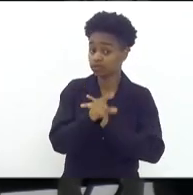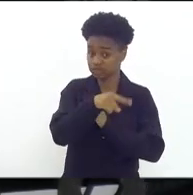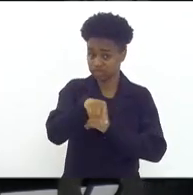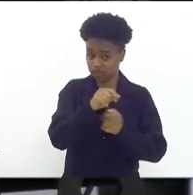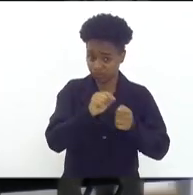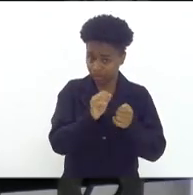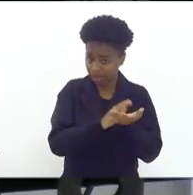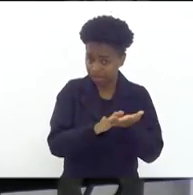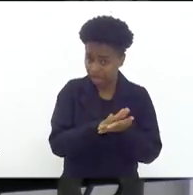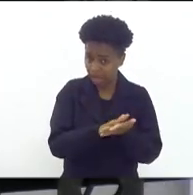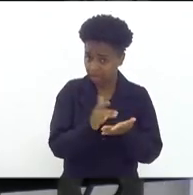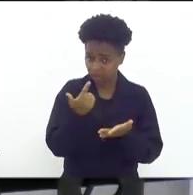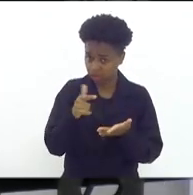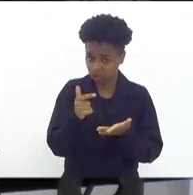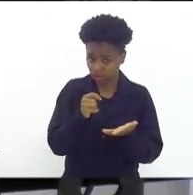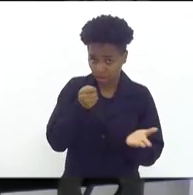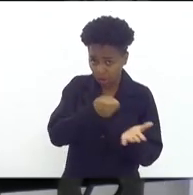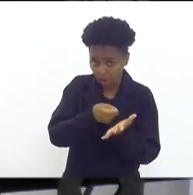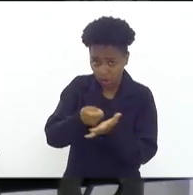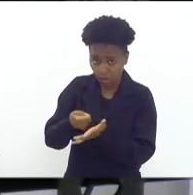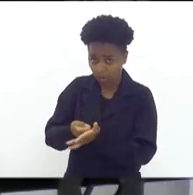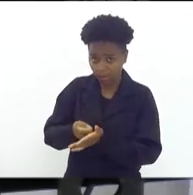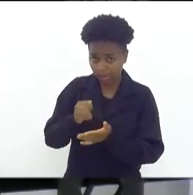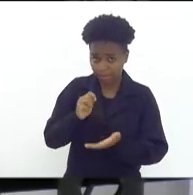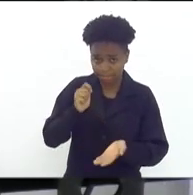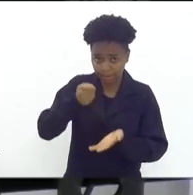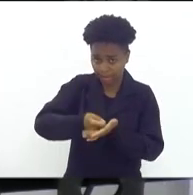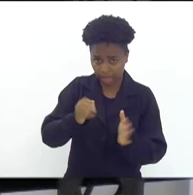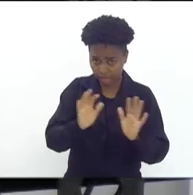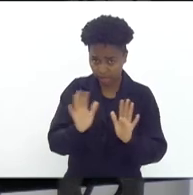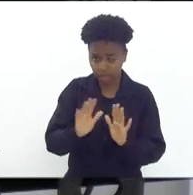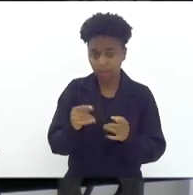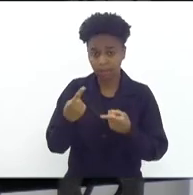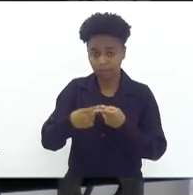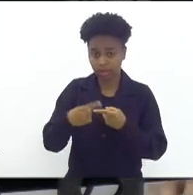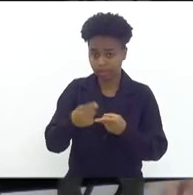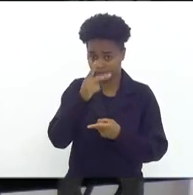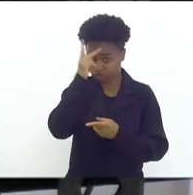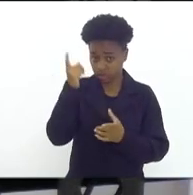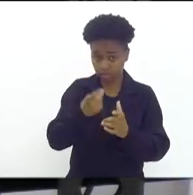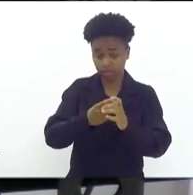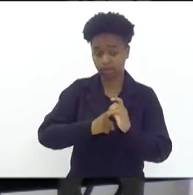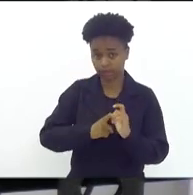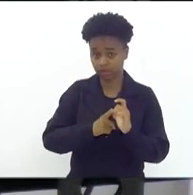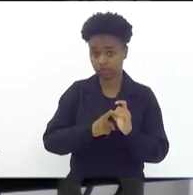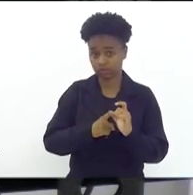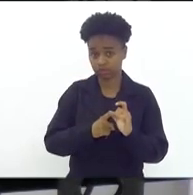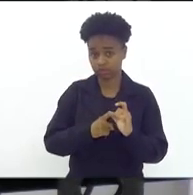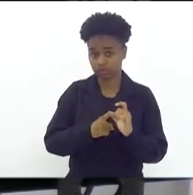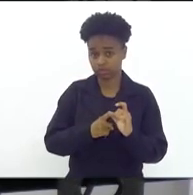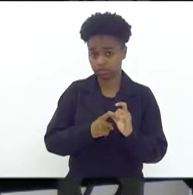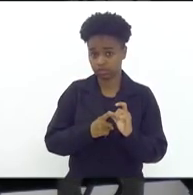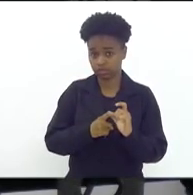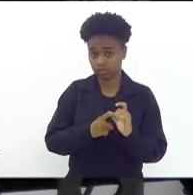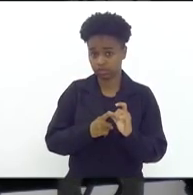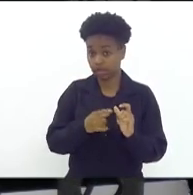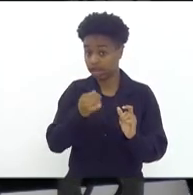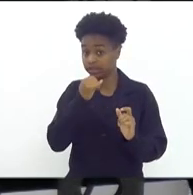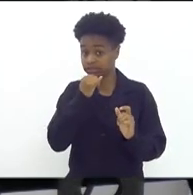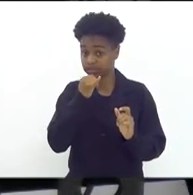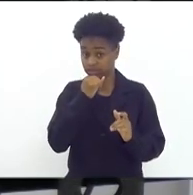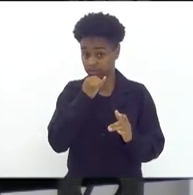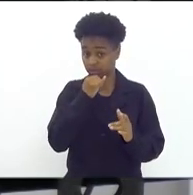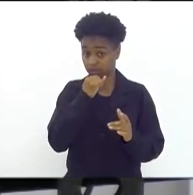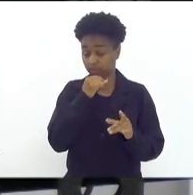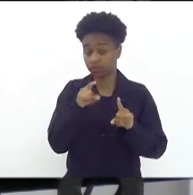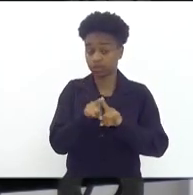faz nenhum tipo de interlocução a partir daí diante desse calote que os concessionárias não exemplo de